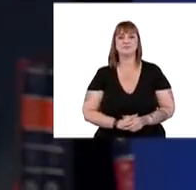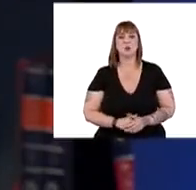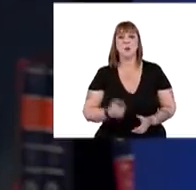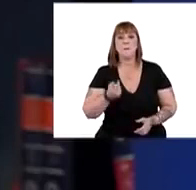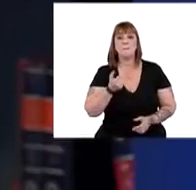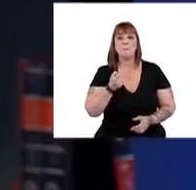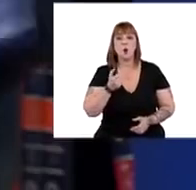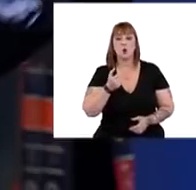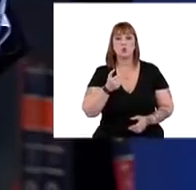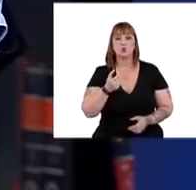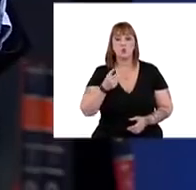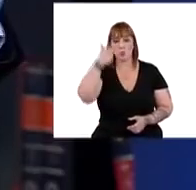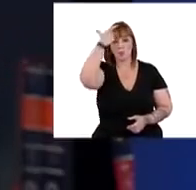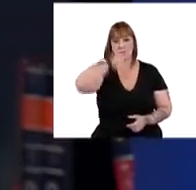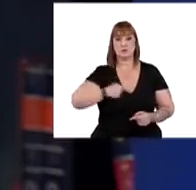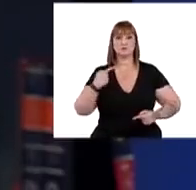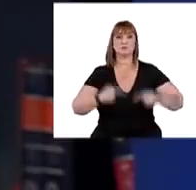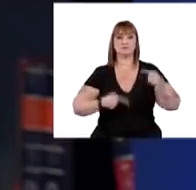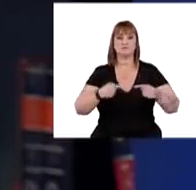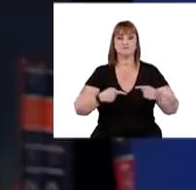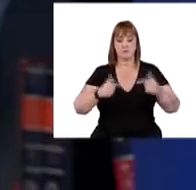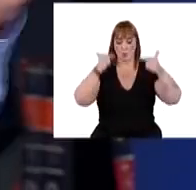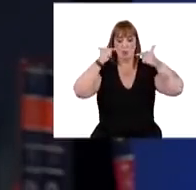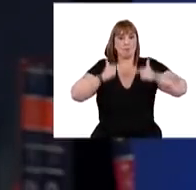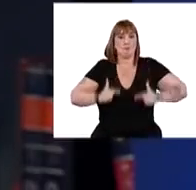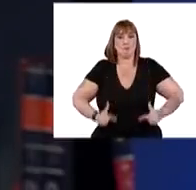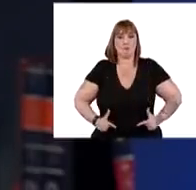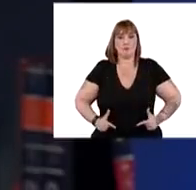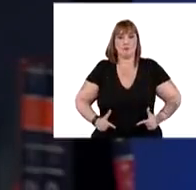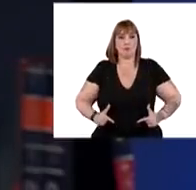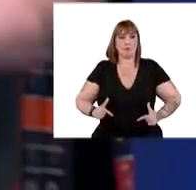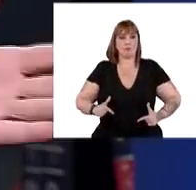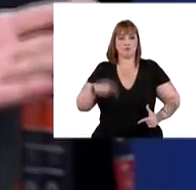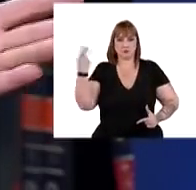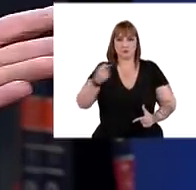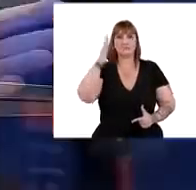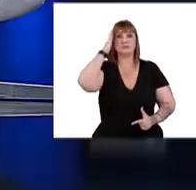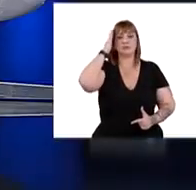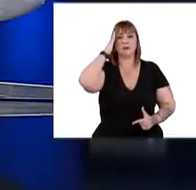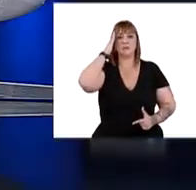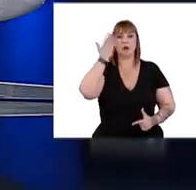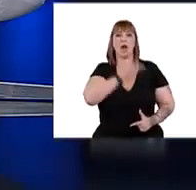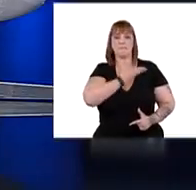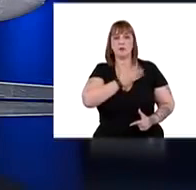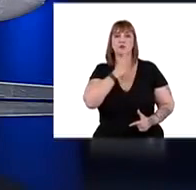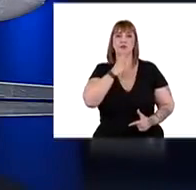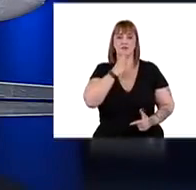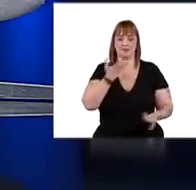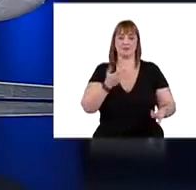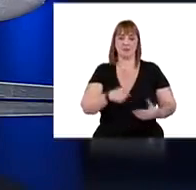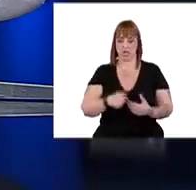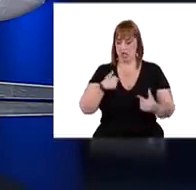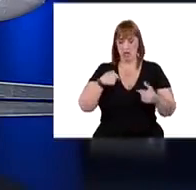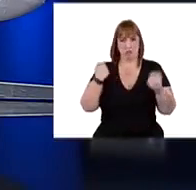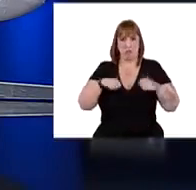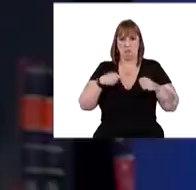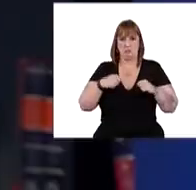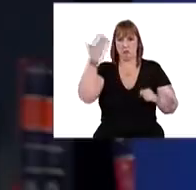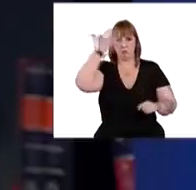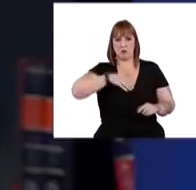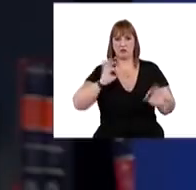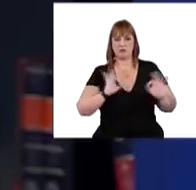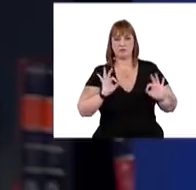poucos parlamentares absolutamente ficha limpa, reconhecido pelos amigos e adversários. E eu que não preciso estar aí, porque